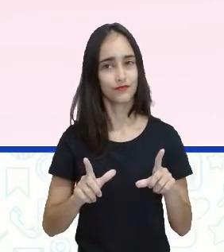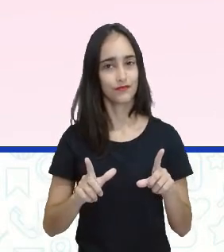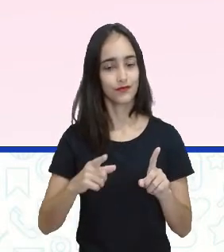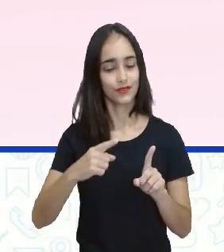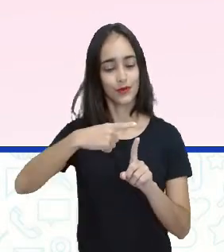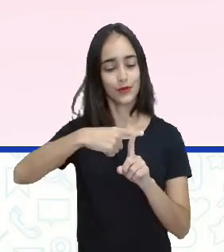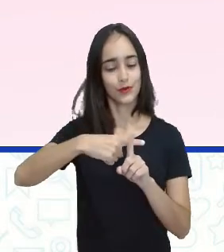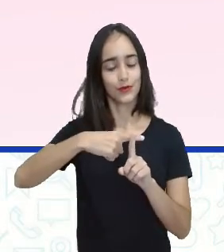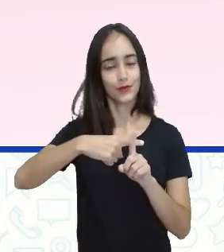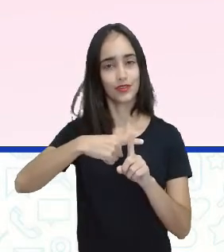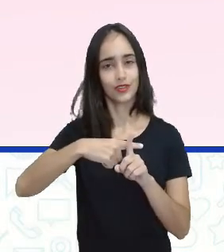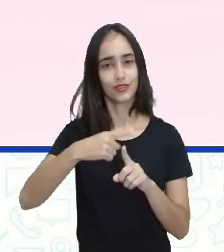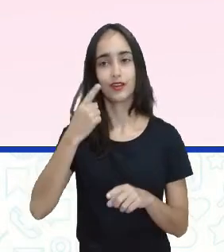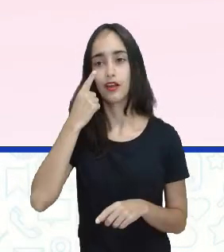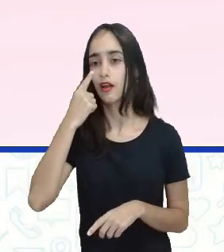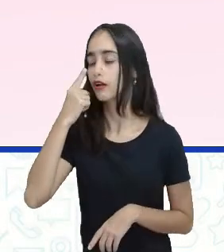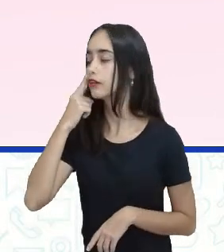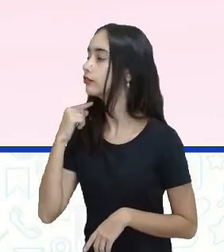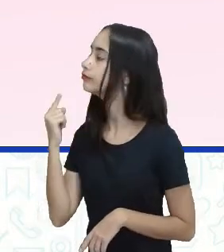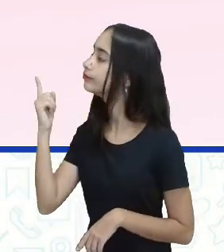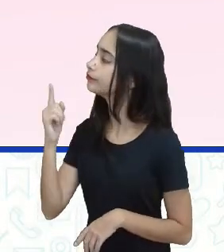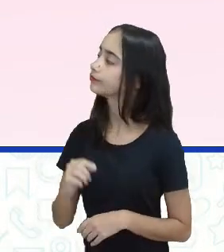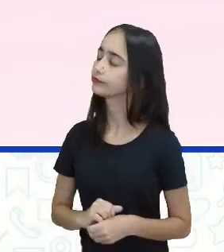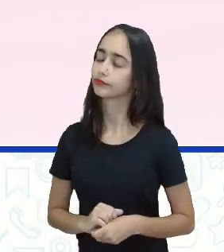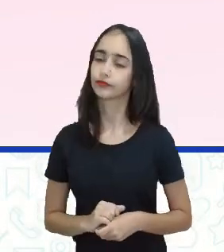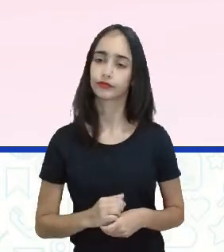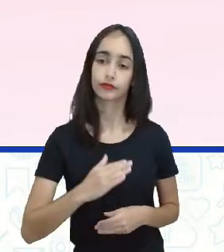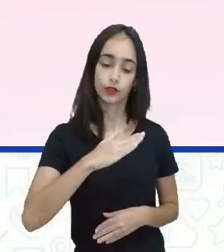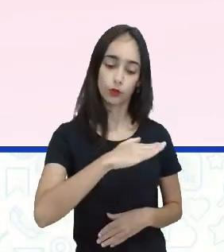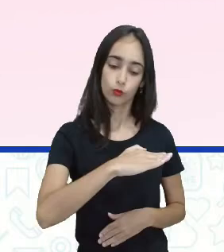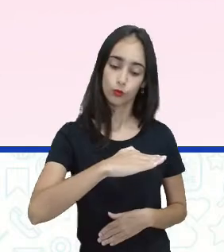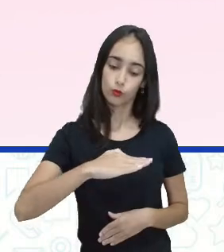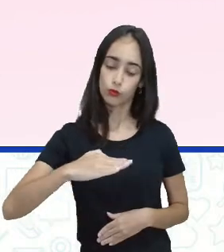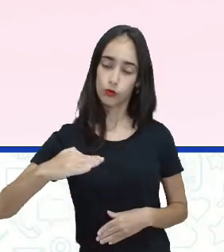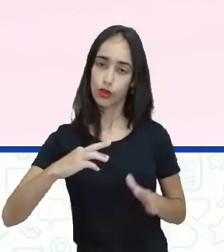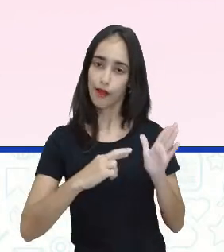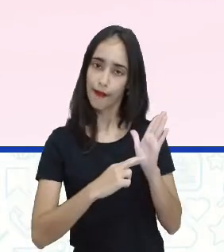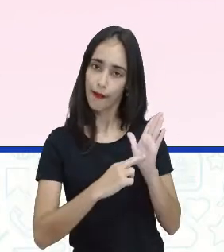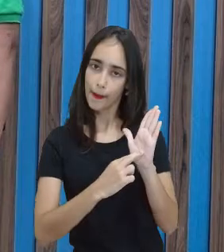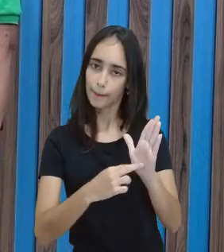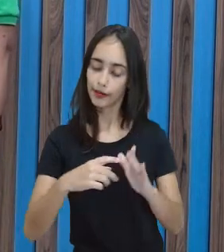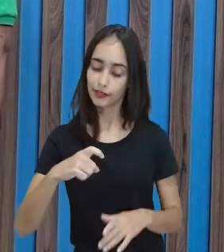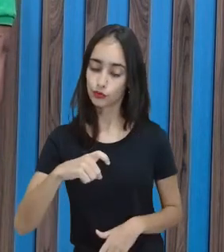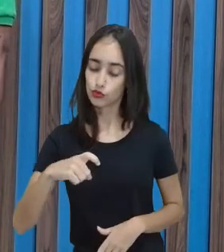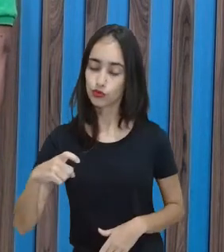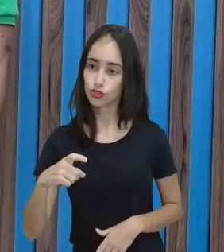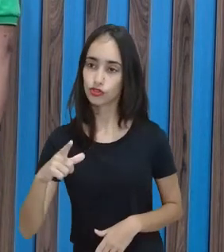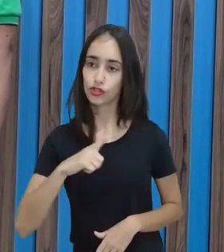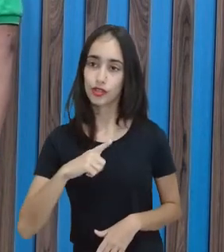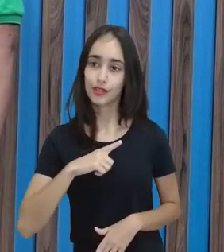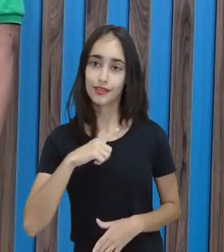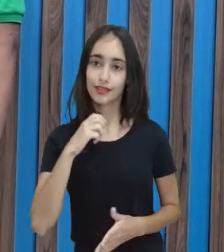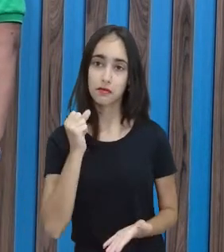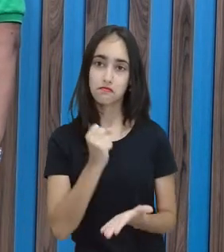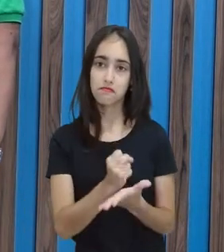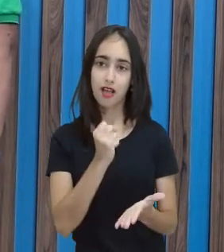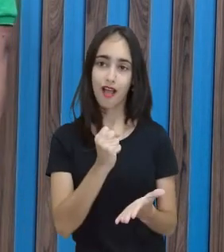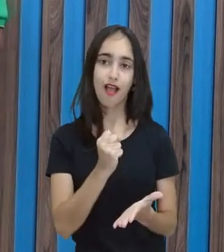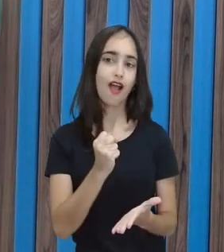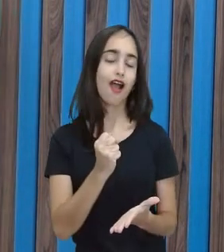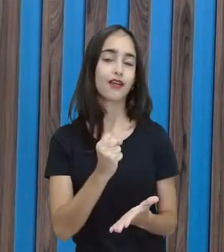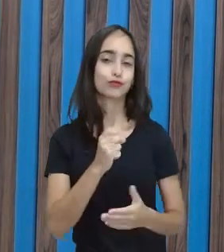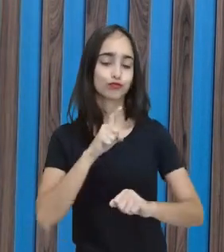Aqui no eixo horizontal, que representa o x e as abscissas, eu tenho marcado o